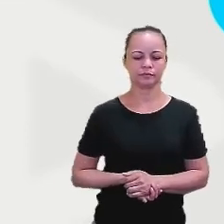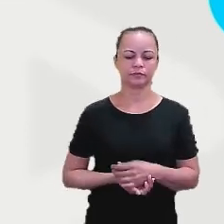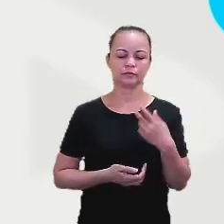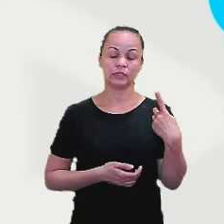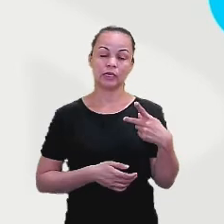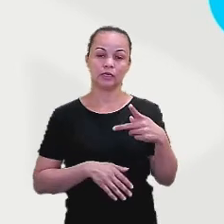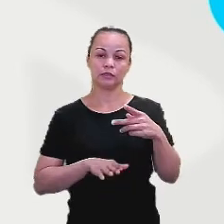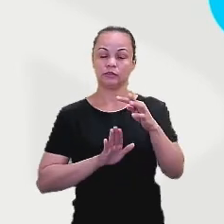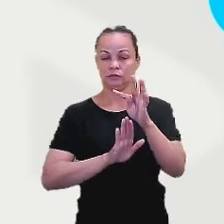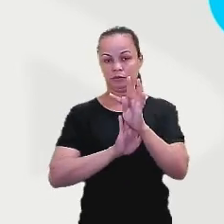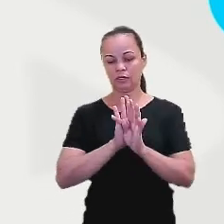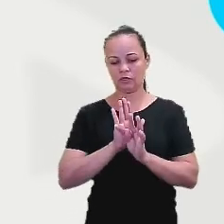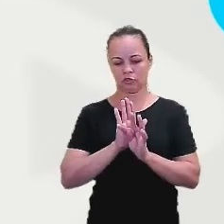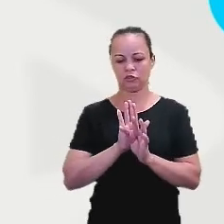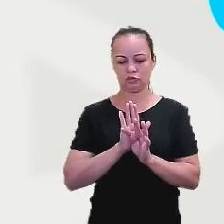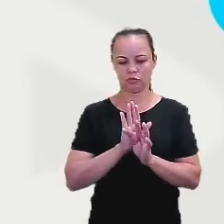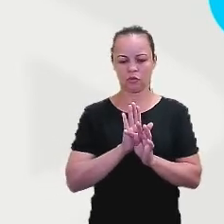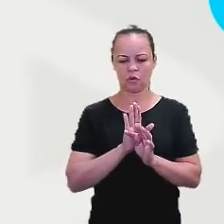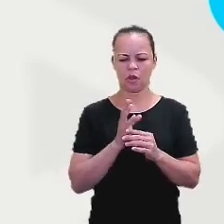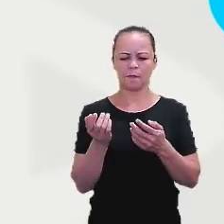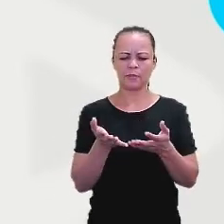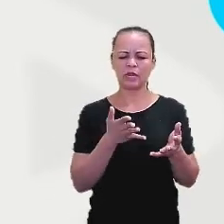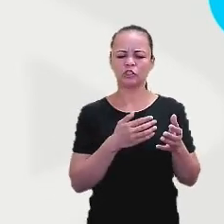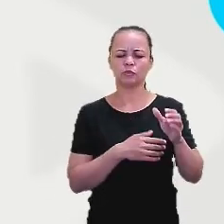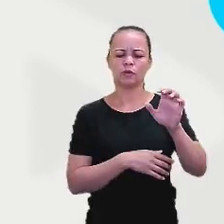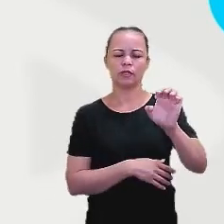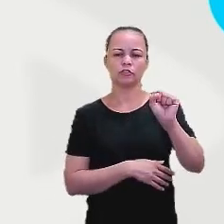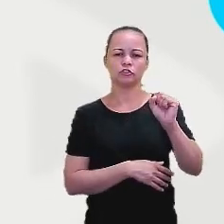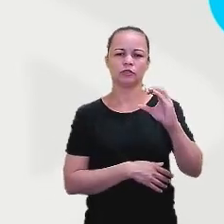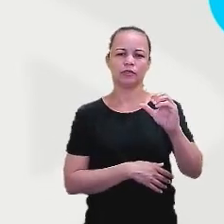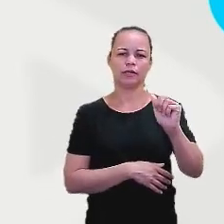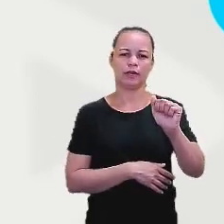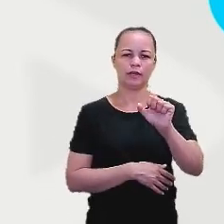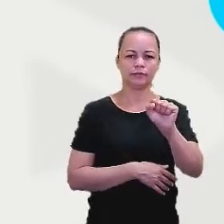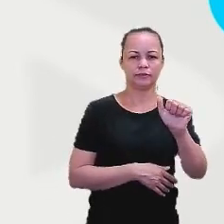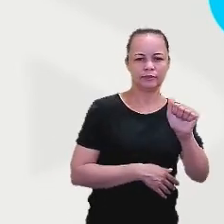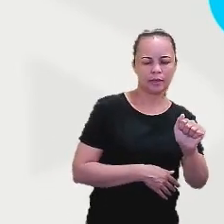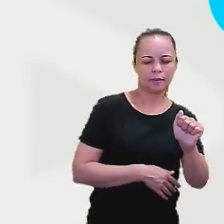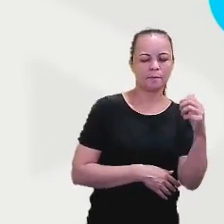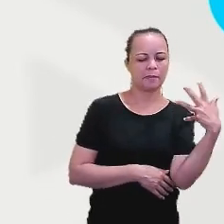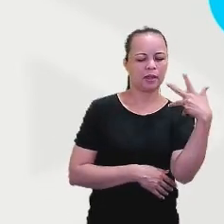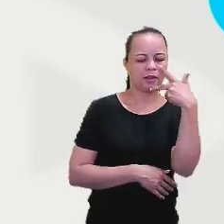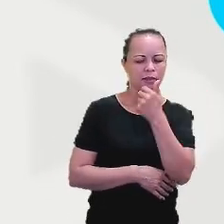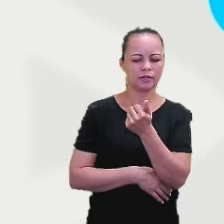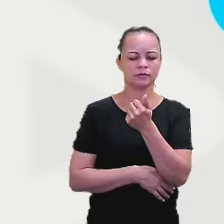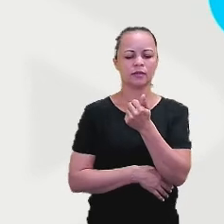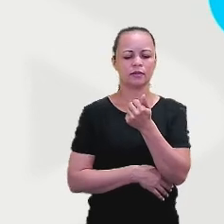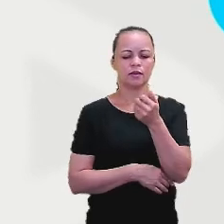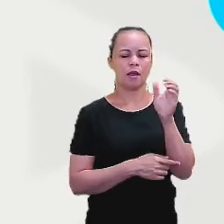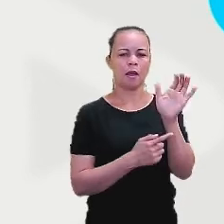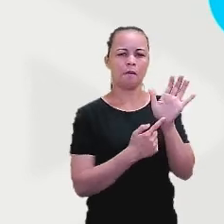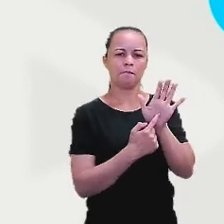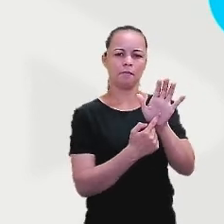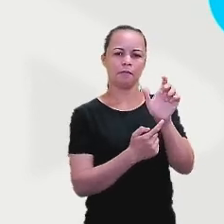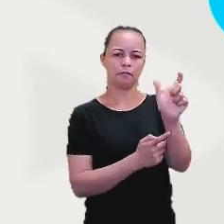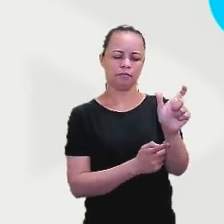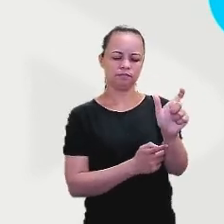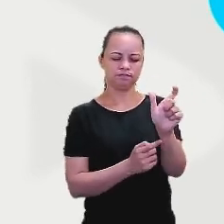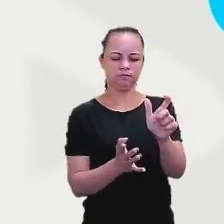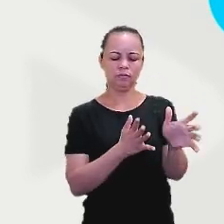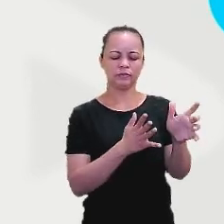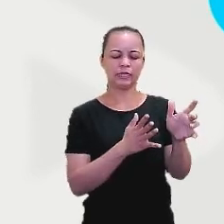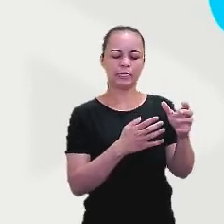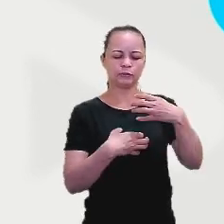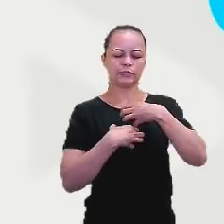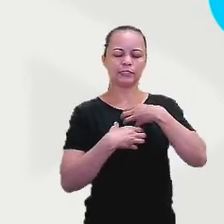Nesse texto, no trecho, mesmo com escassa beleza, lá na linha 10, a palavra destacada tem o mesmo sentido de.